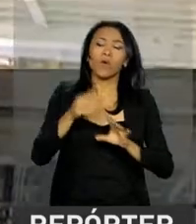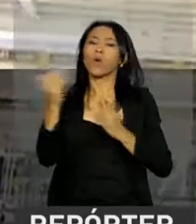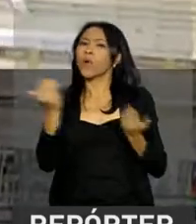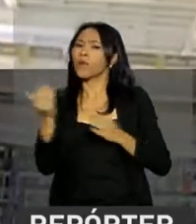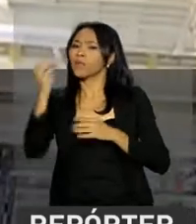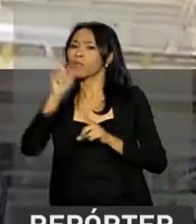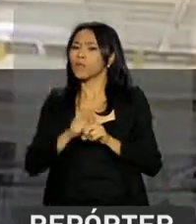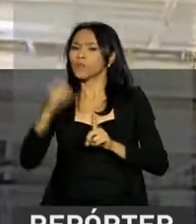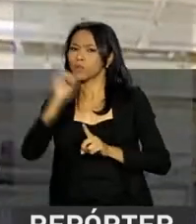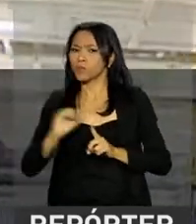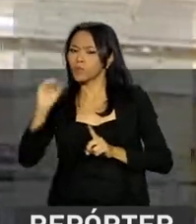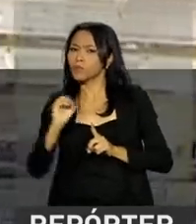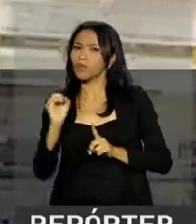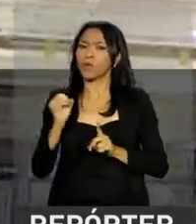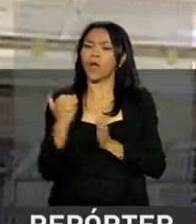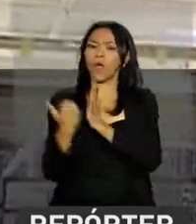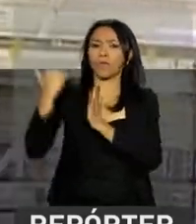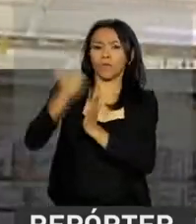passado, a produção cresceu